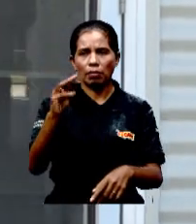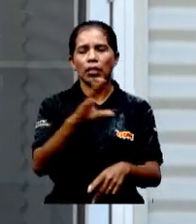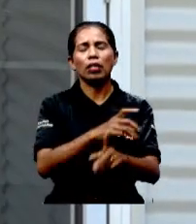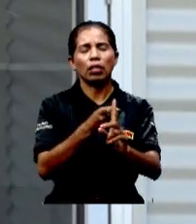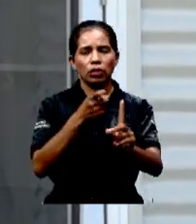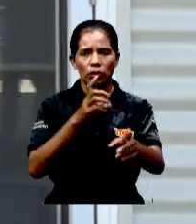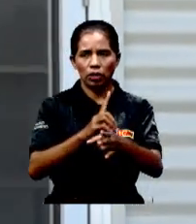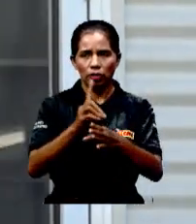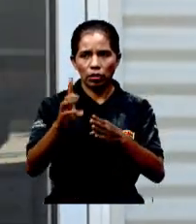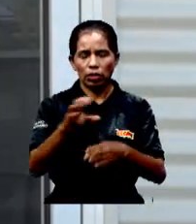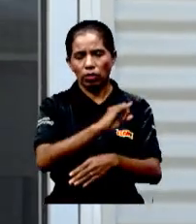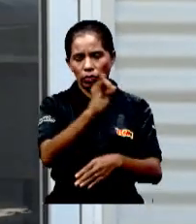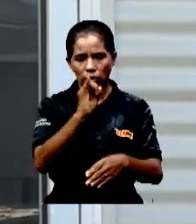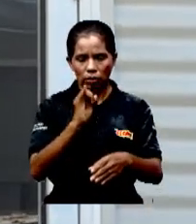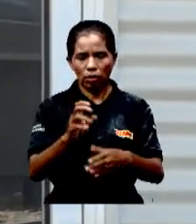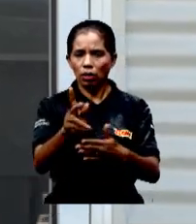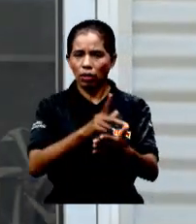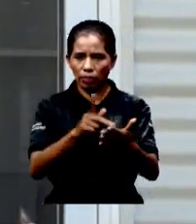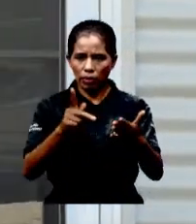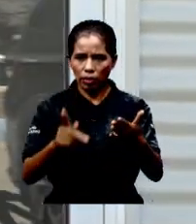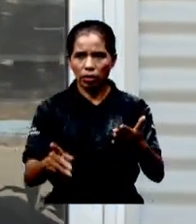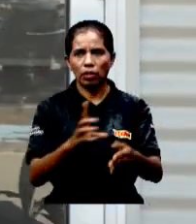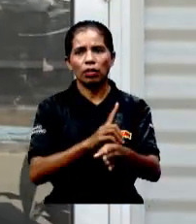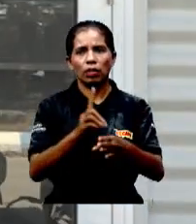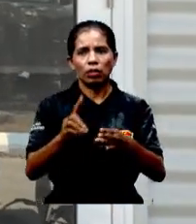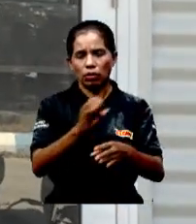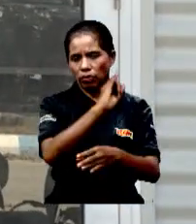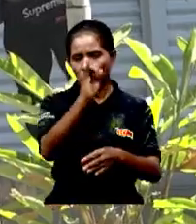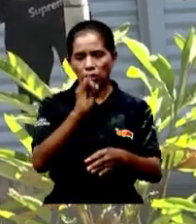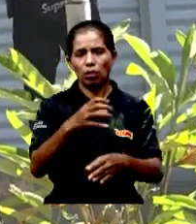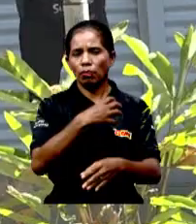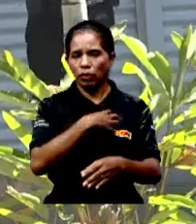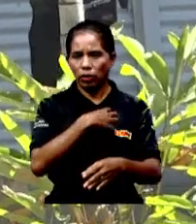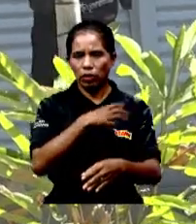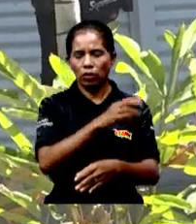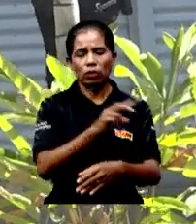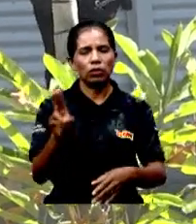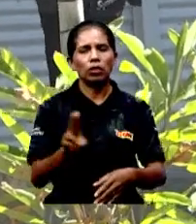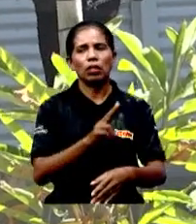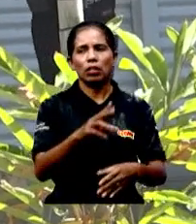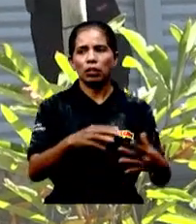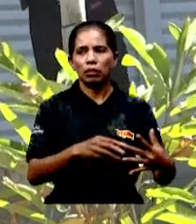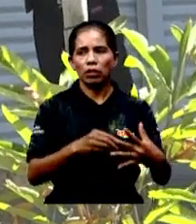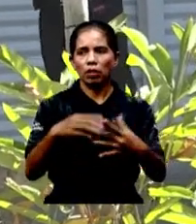Rússia Departamento Investigação Criminal, Departamento Informação Polícia, Unidade Especial